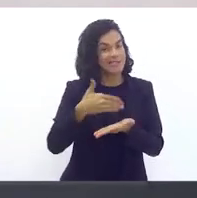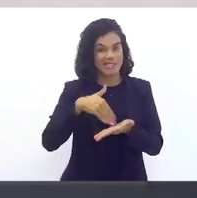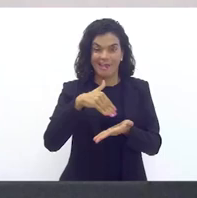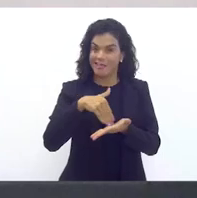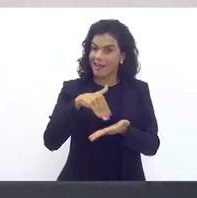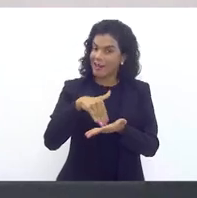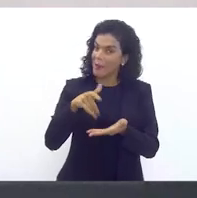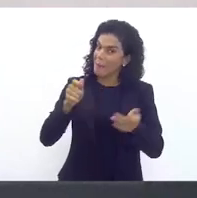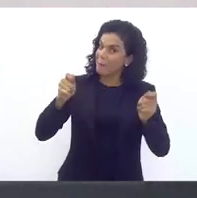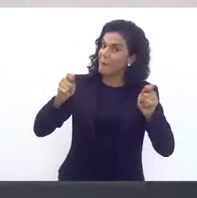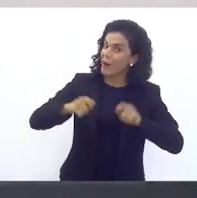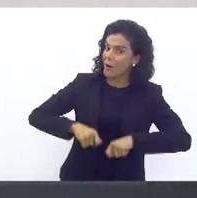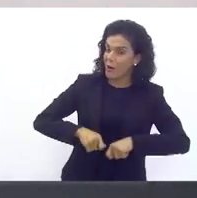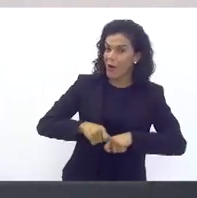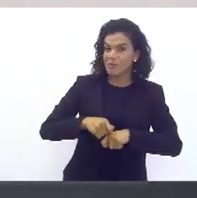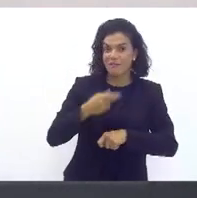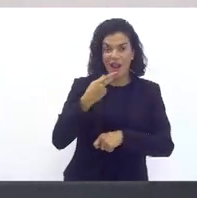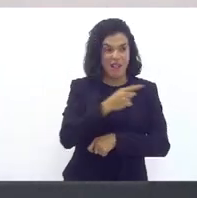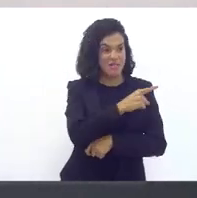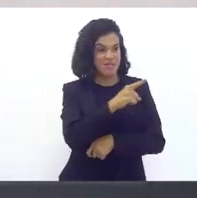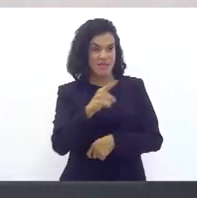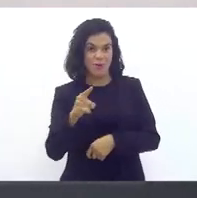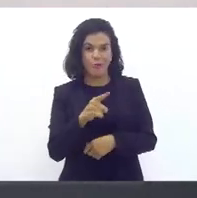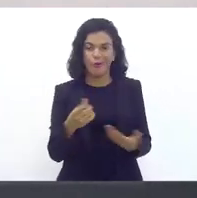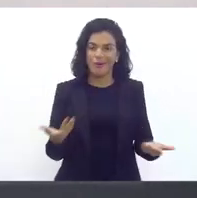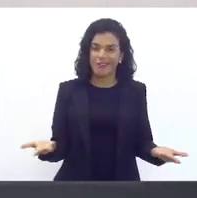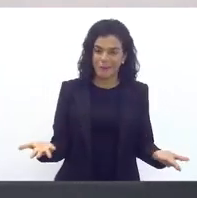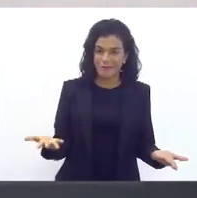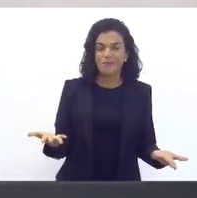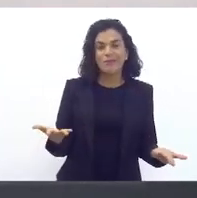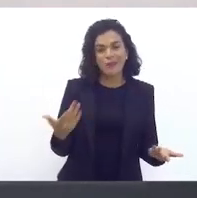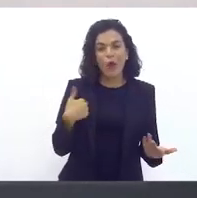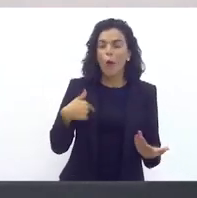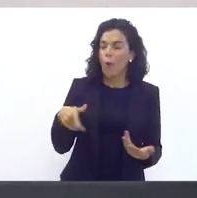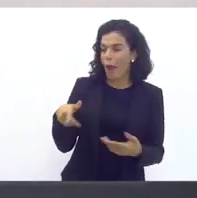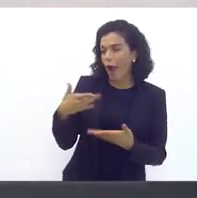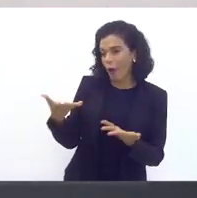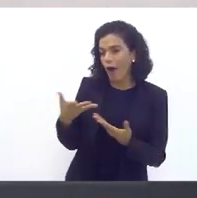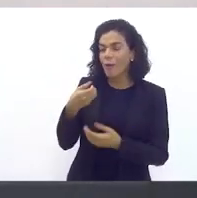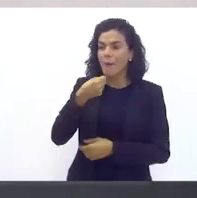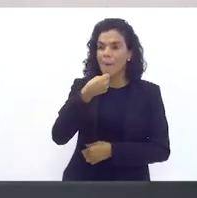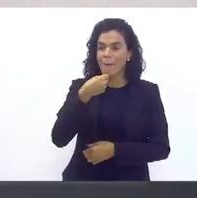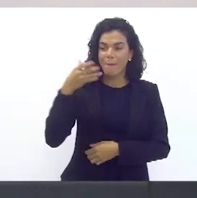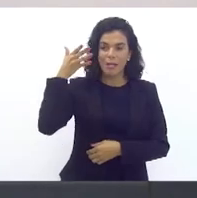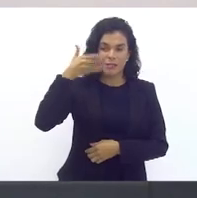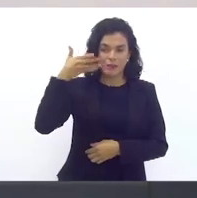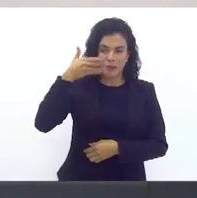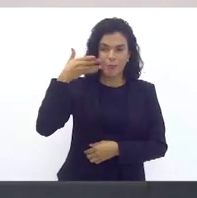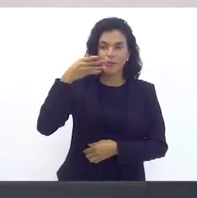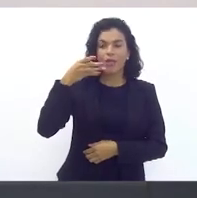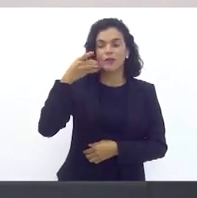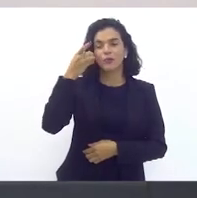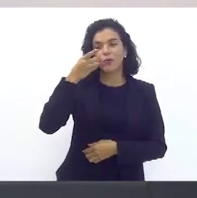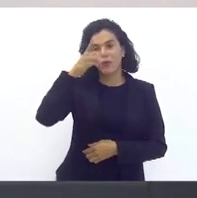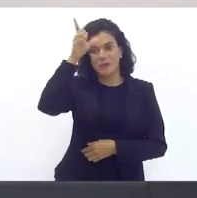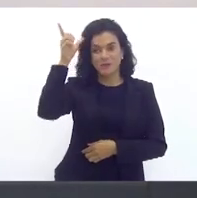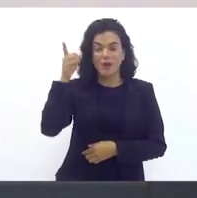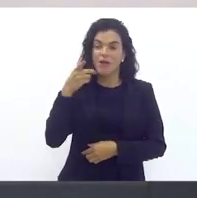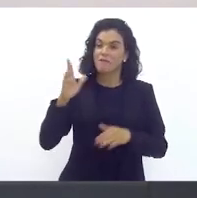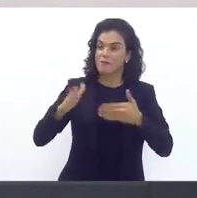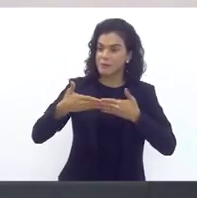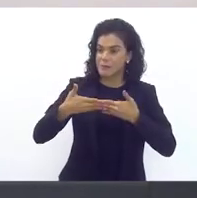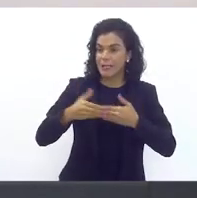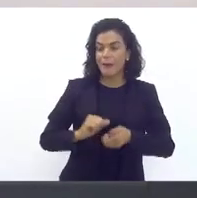secretaria possa se negar a isso. Então, vou ouvir, vou passar para o deputado Luiz Paulo com 5 minutos e vamos